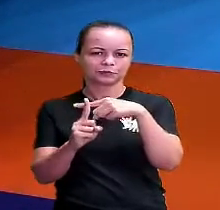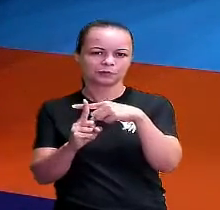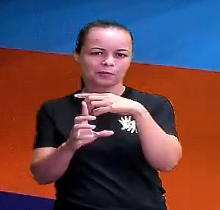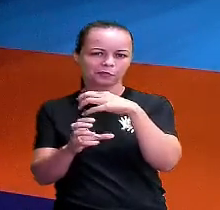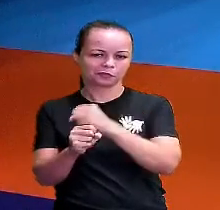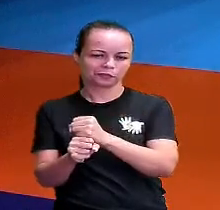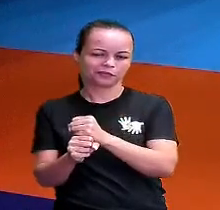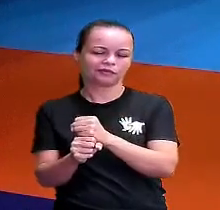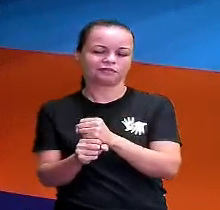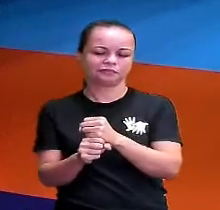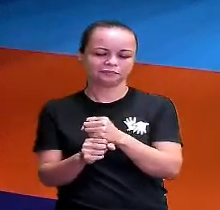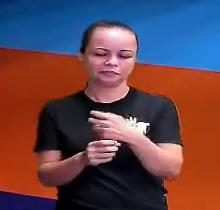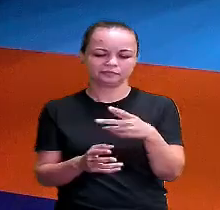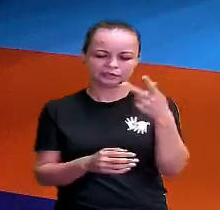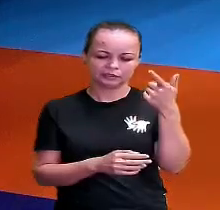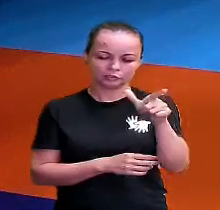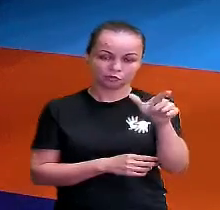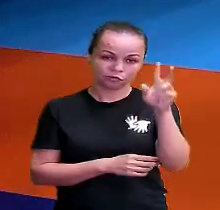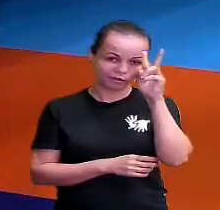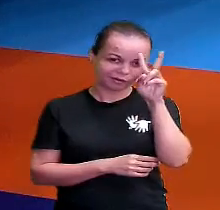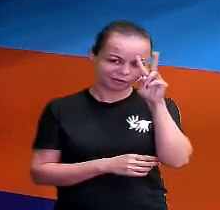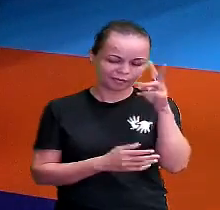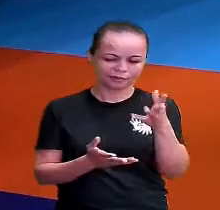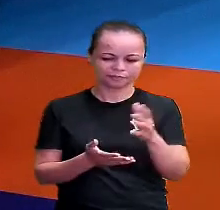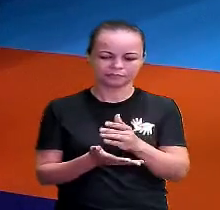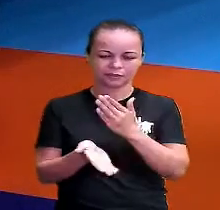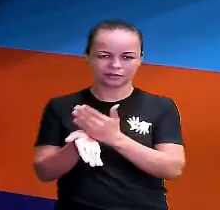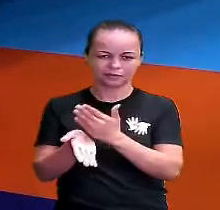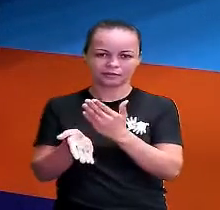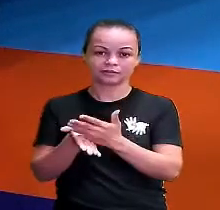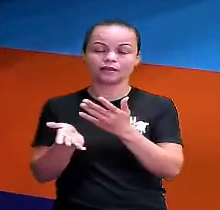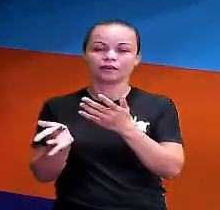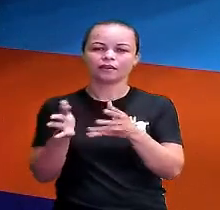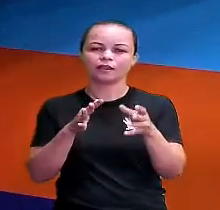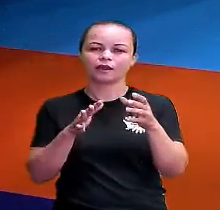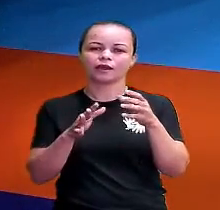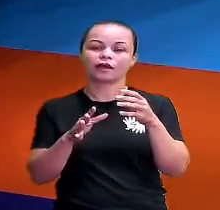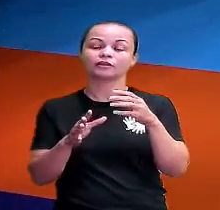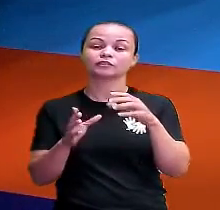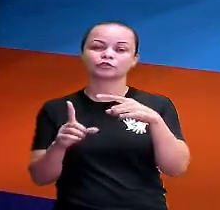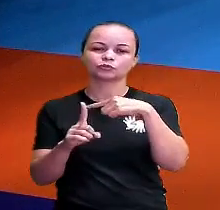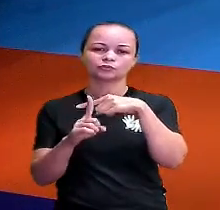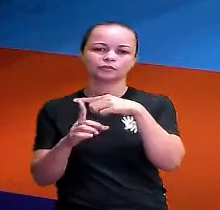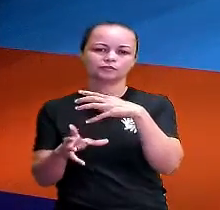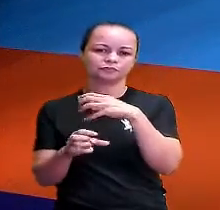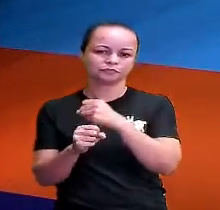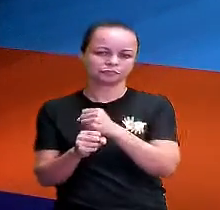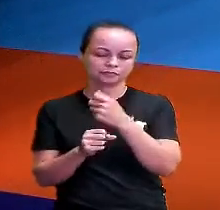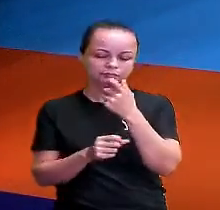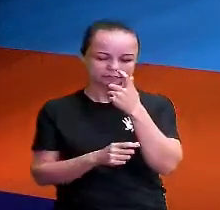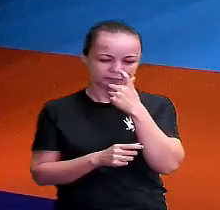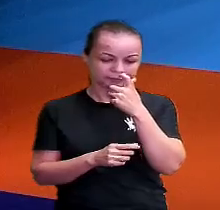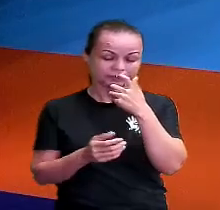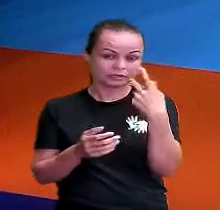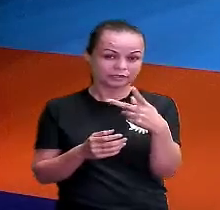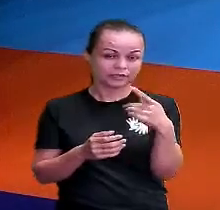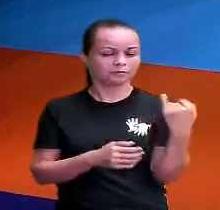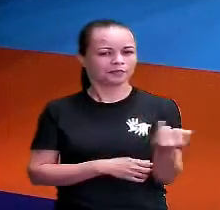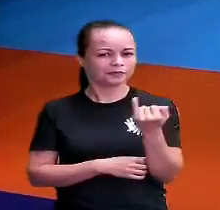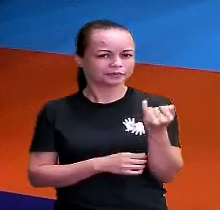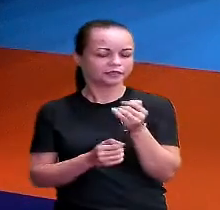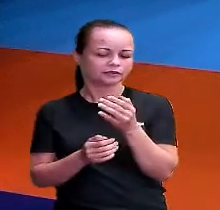para a gente relembrar mais uma vez. Parcela, parcela, soma ou total, tá bom? Isso aí é importante porque